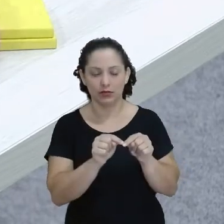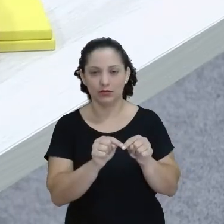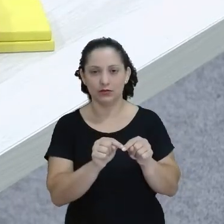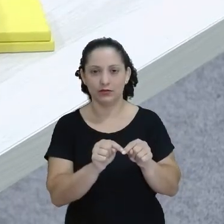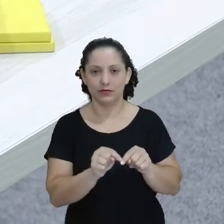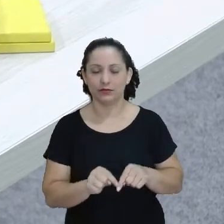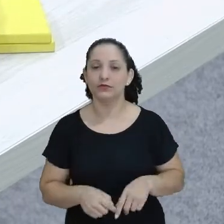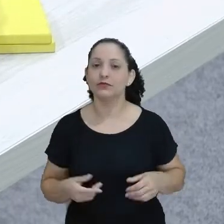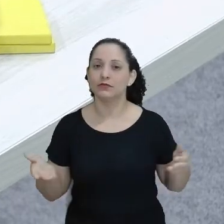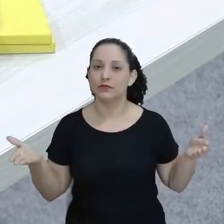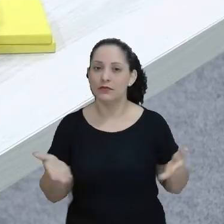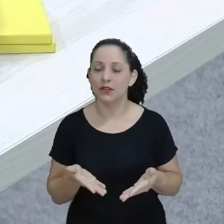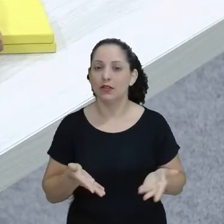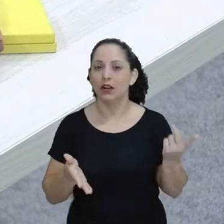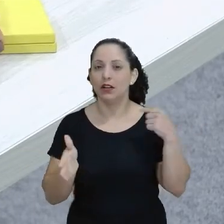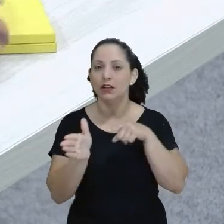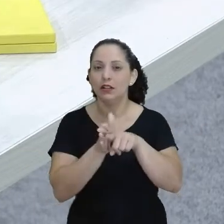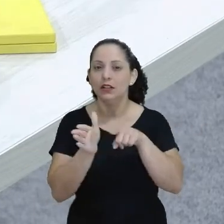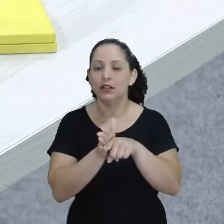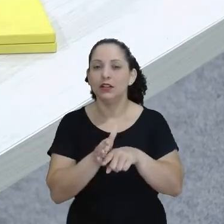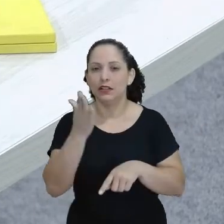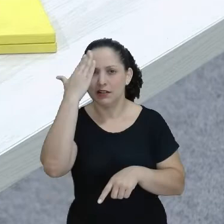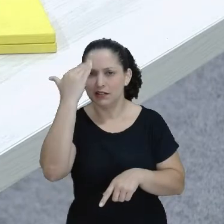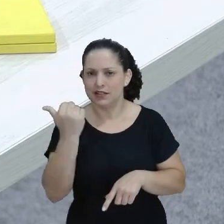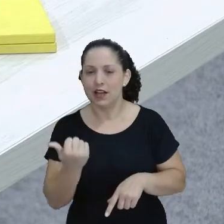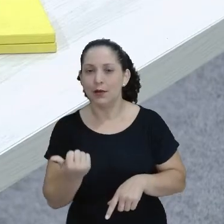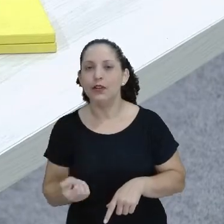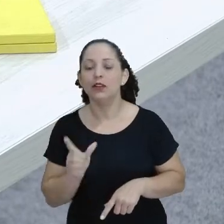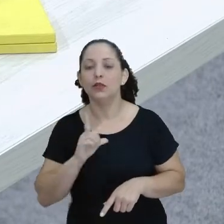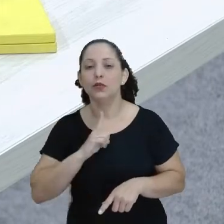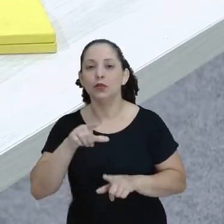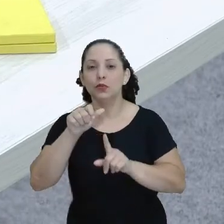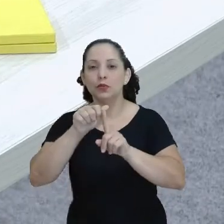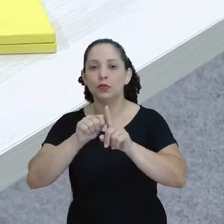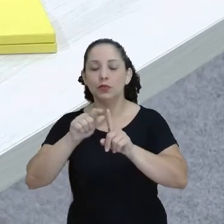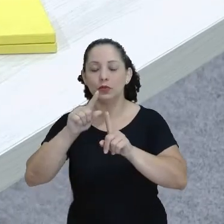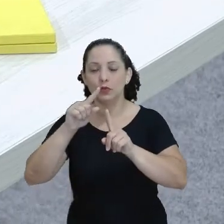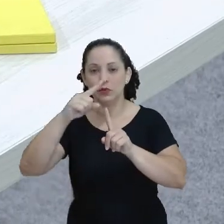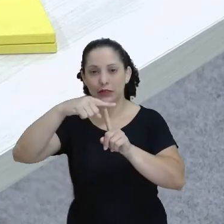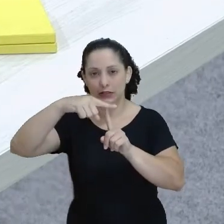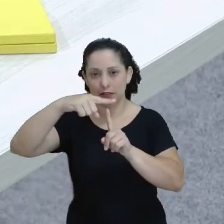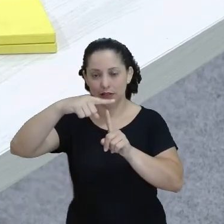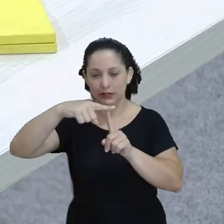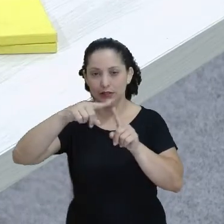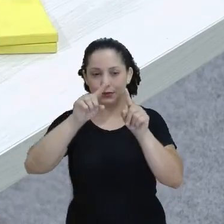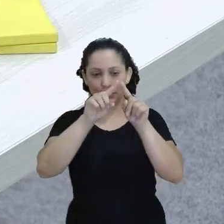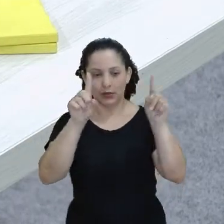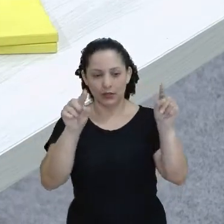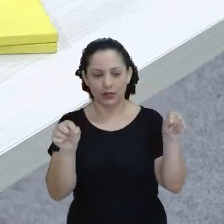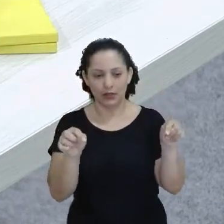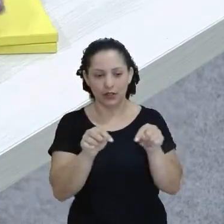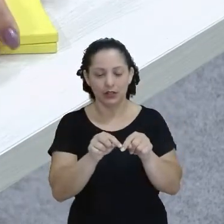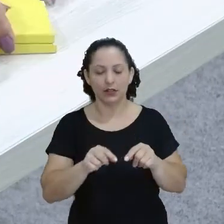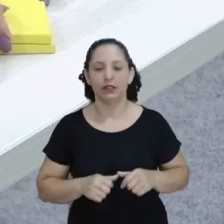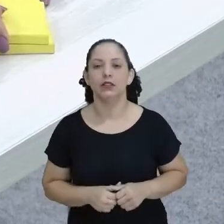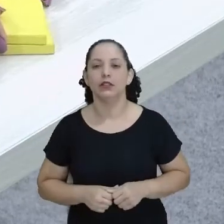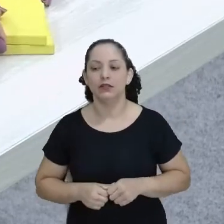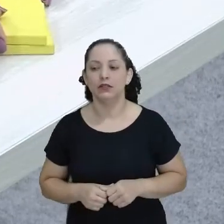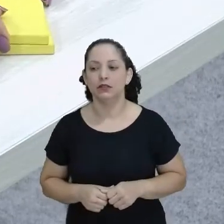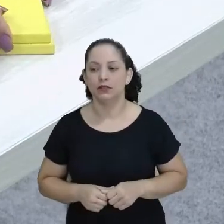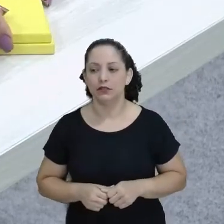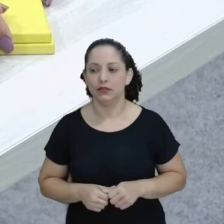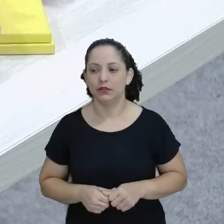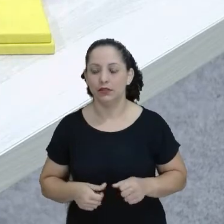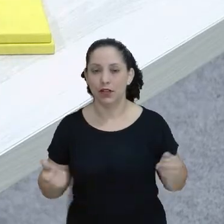gente saber a medida da área do triângulo maior. Eu estou sobrepondo o quadrado e agora eu